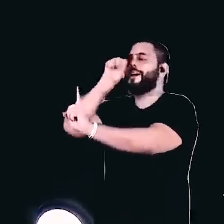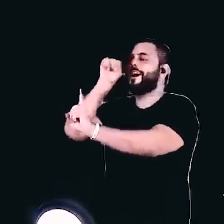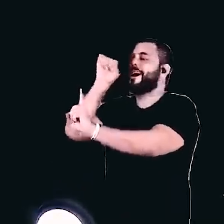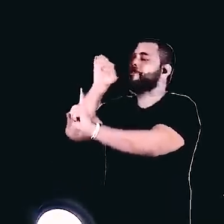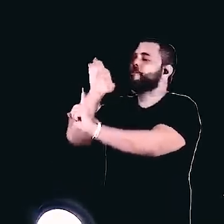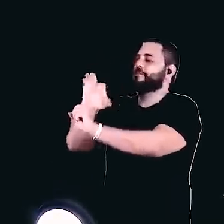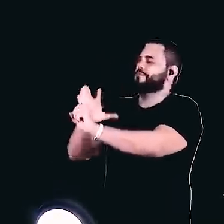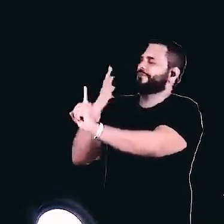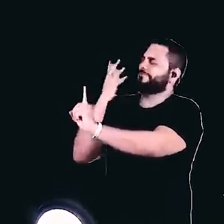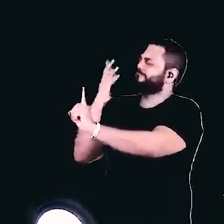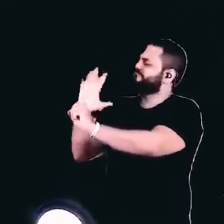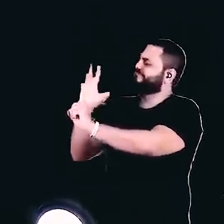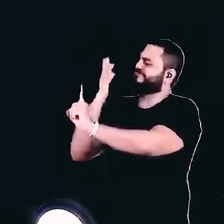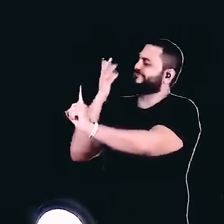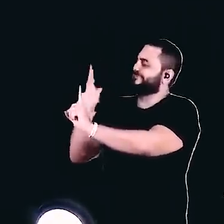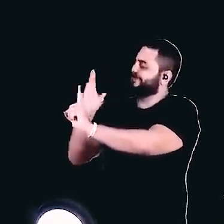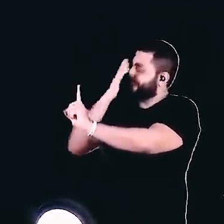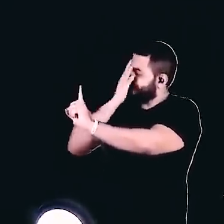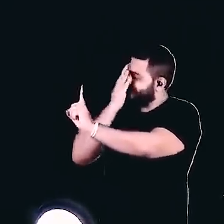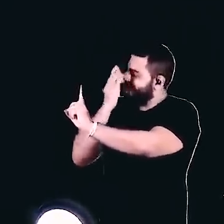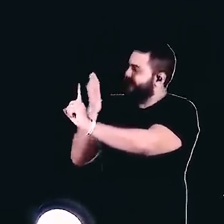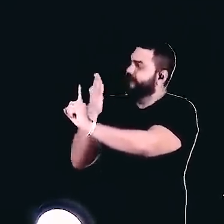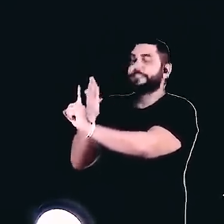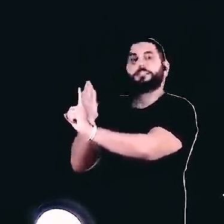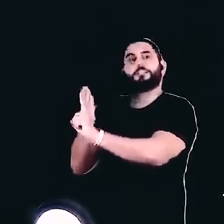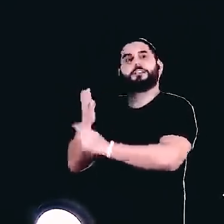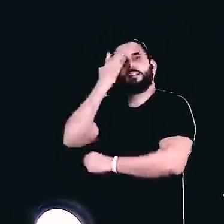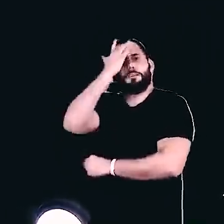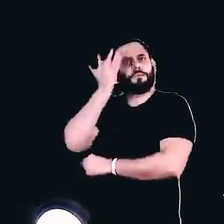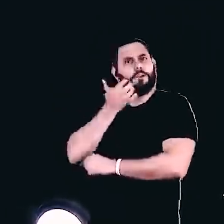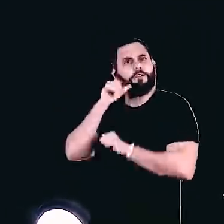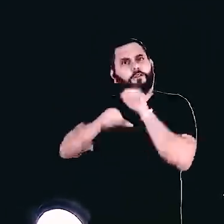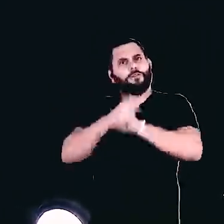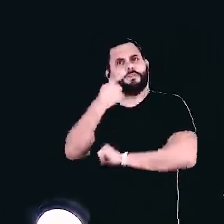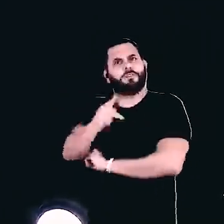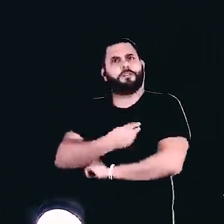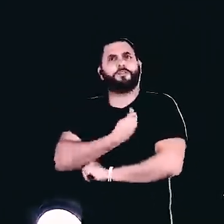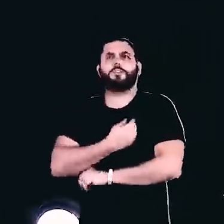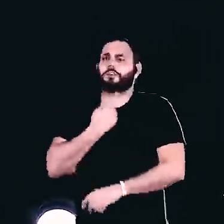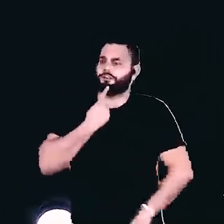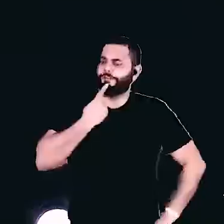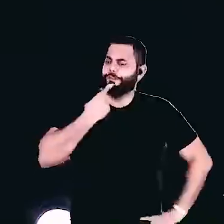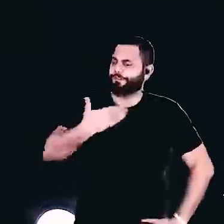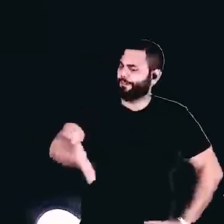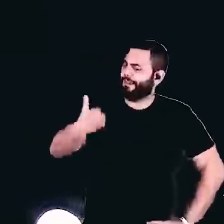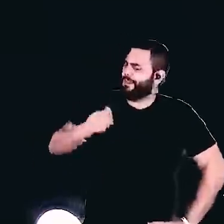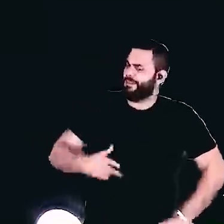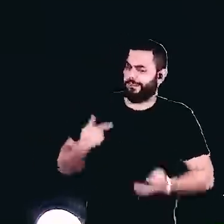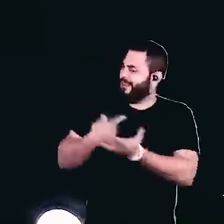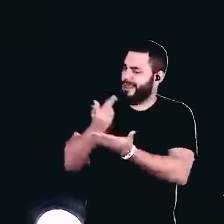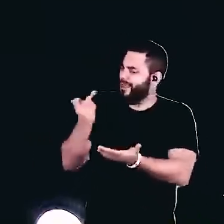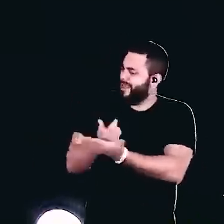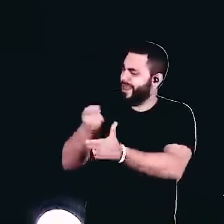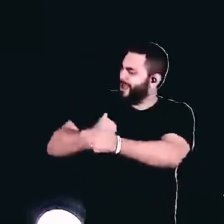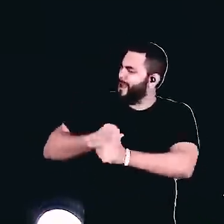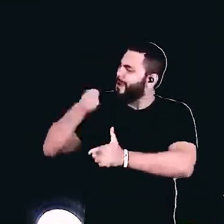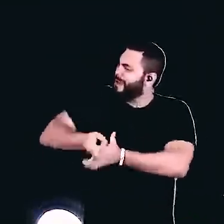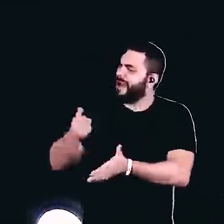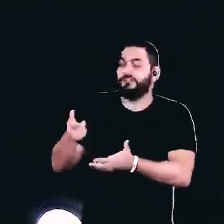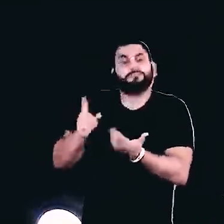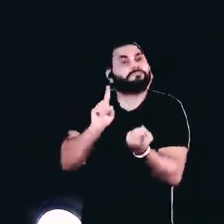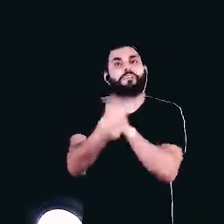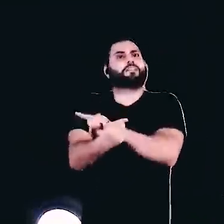abençoando, elogiando, agradecendo. Tem gente que quer ver a mudança na vida do outro, mas começa criticando e exigindo. Fez o